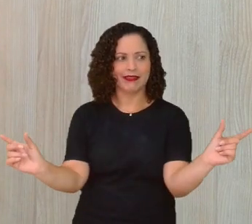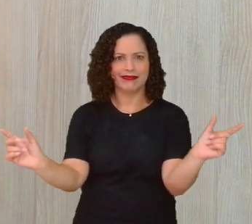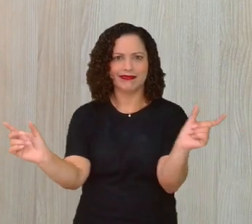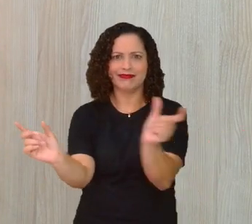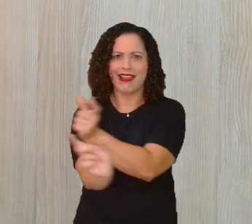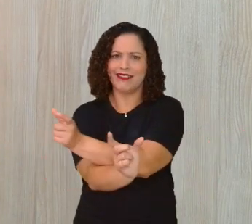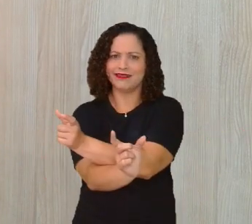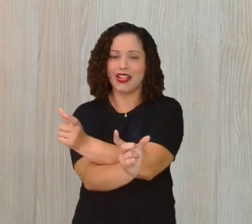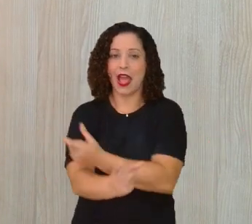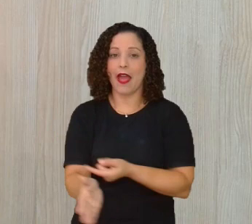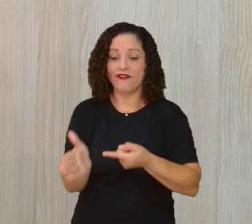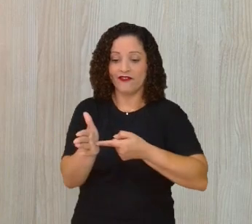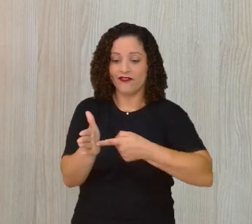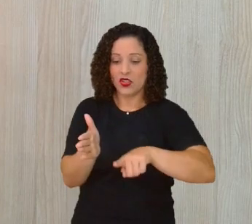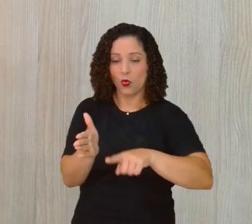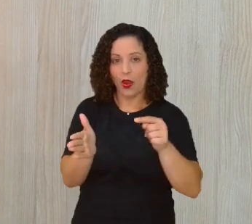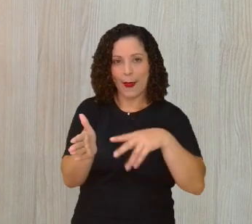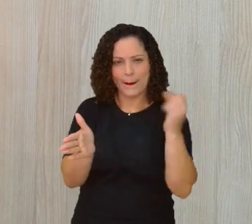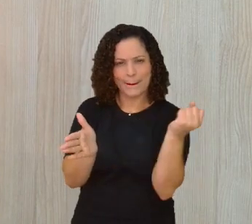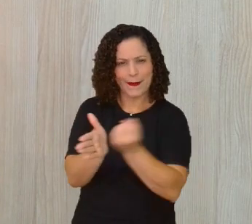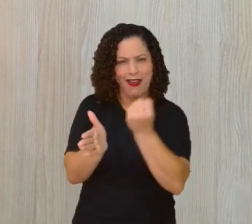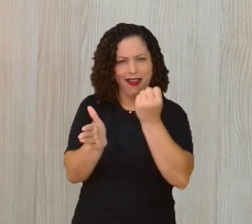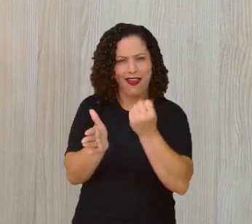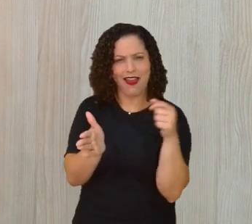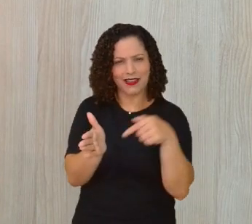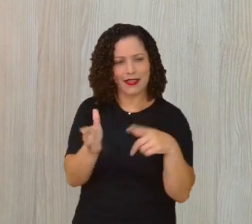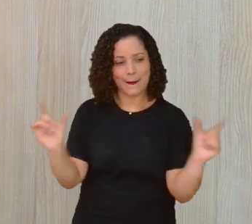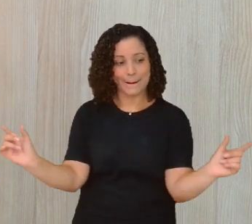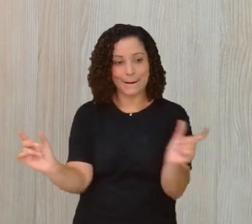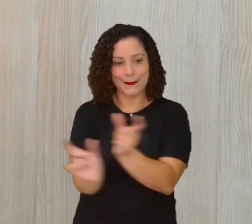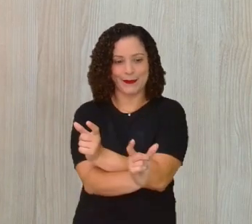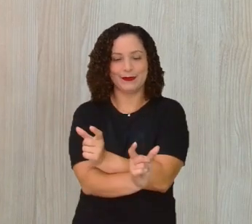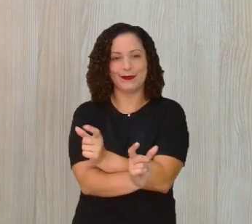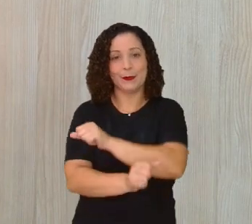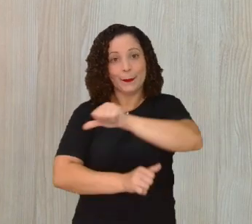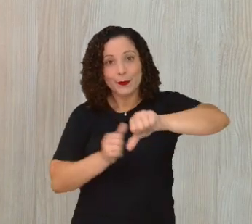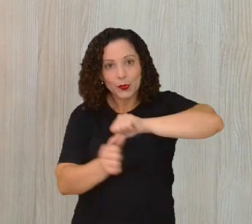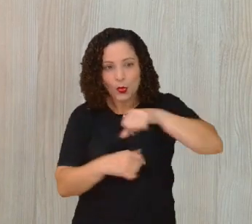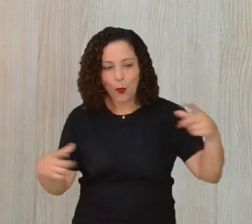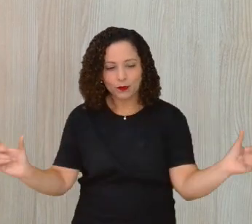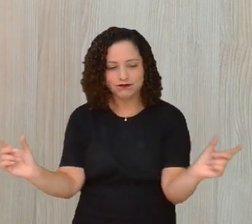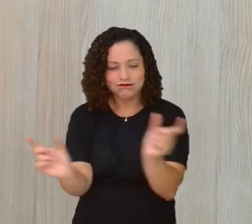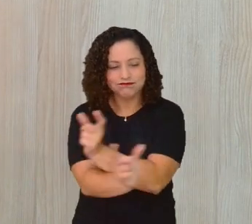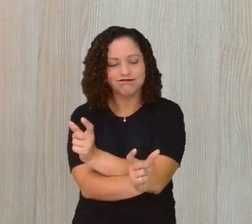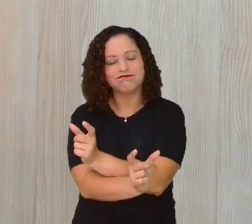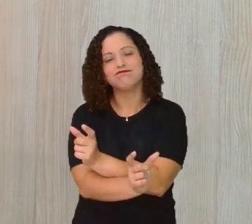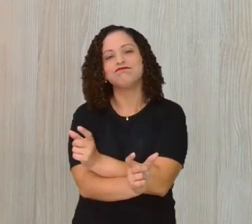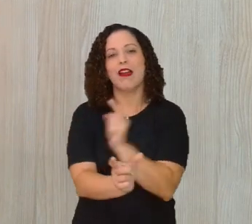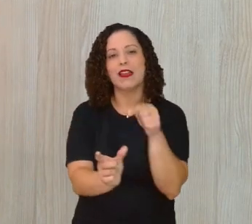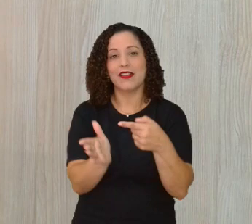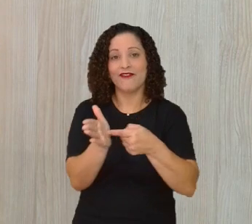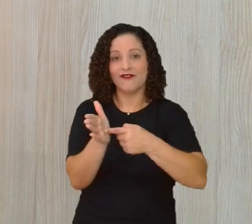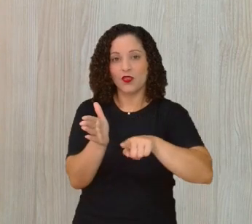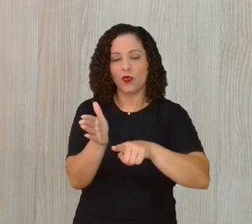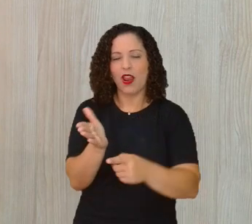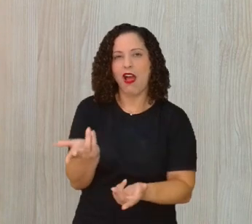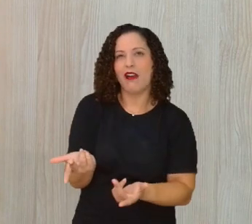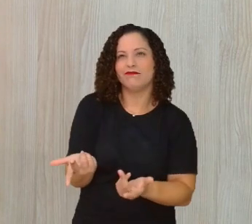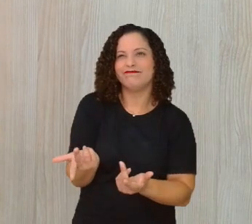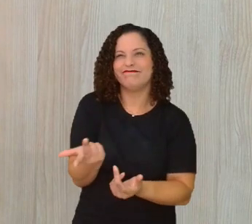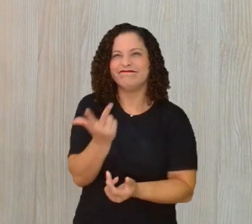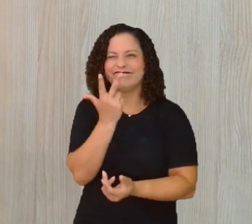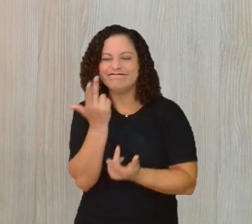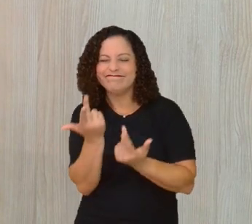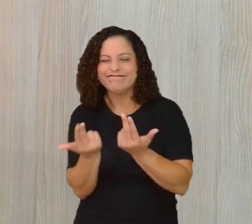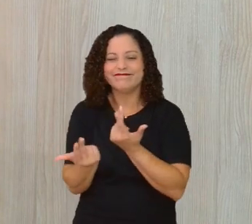bota a vírgula para marcar que houve ali um deslocamento da ordem direta. Então, assim, eu sei que parece que é muita